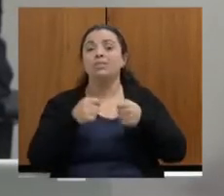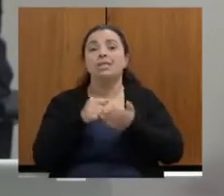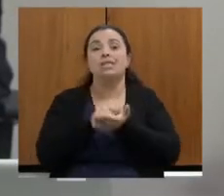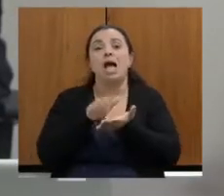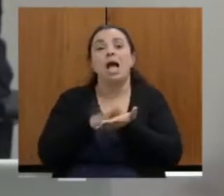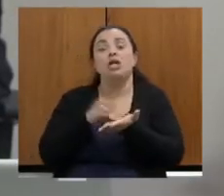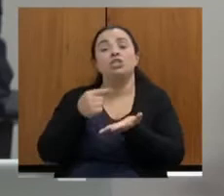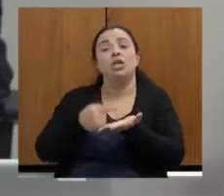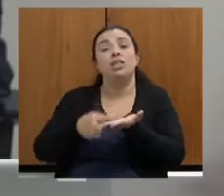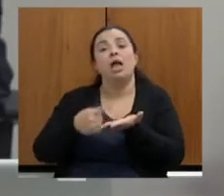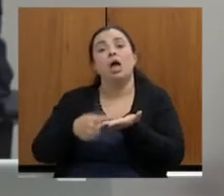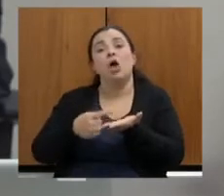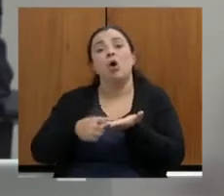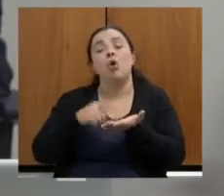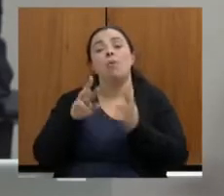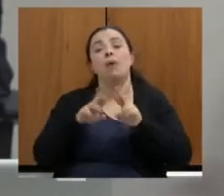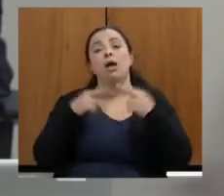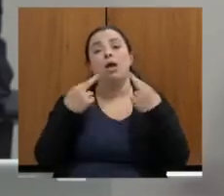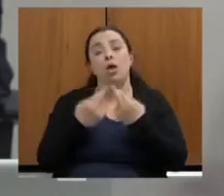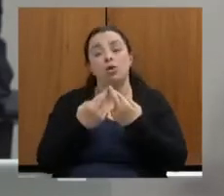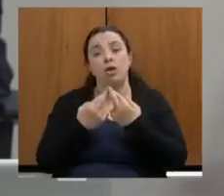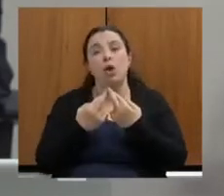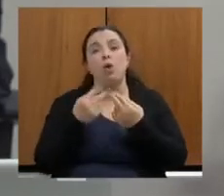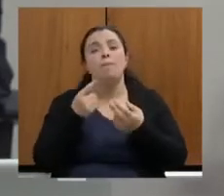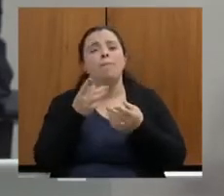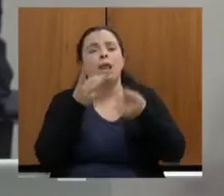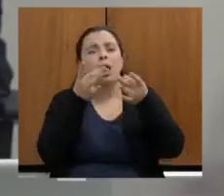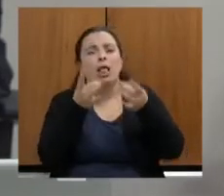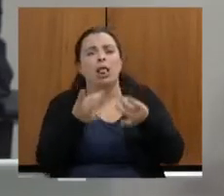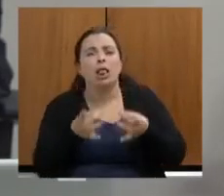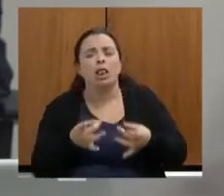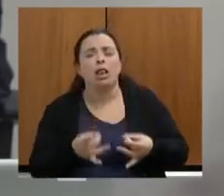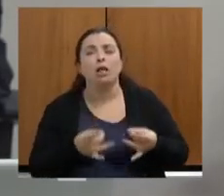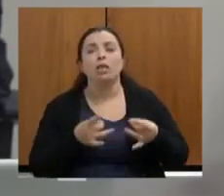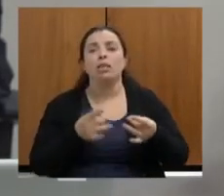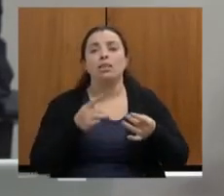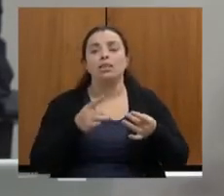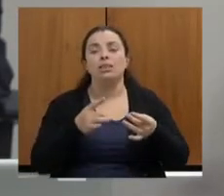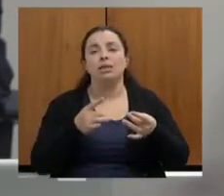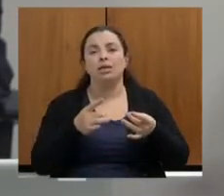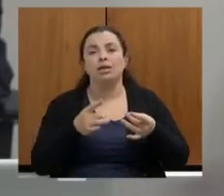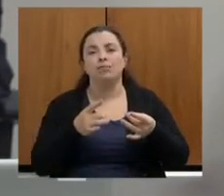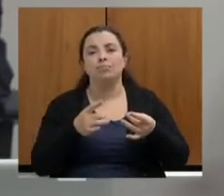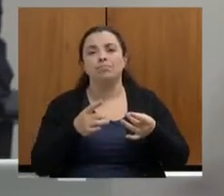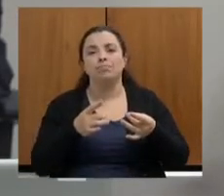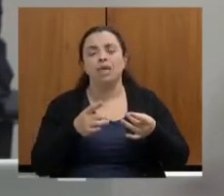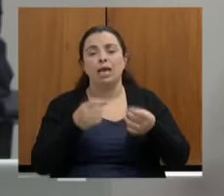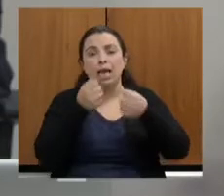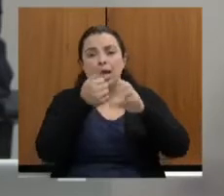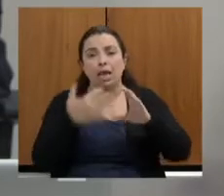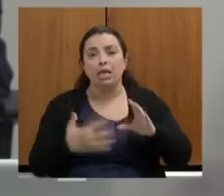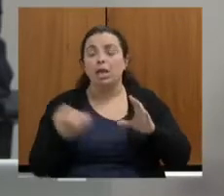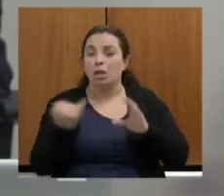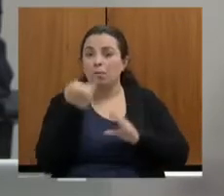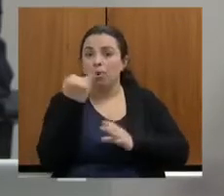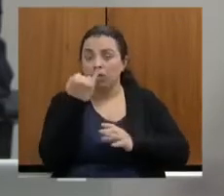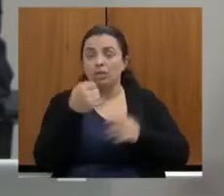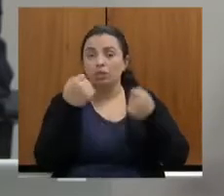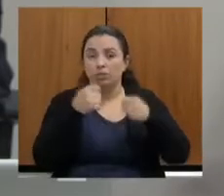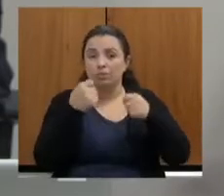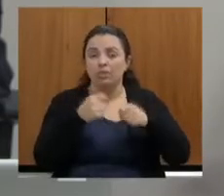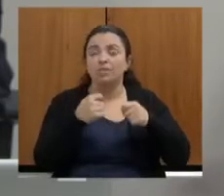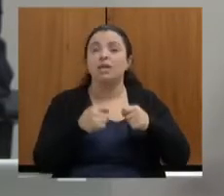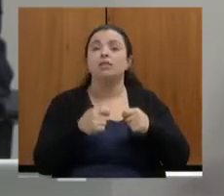ministro para tratar de aspectos significativos indispensáveis para consecução dos objetivos